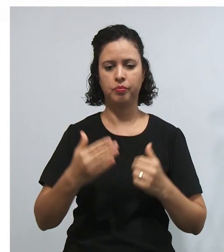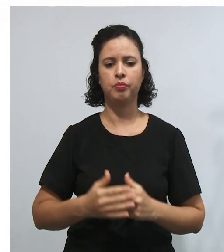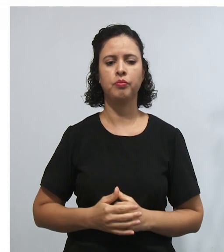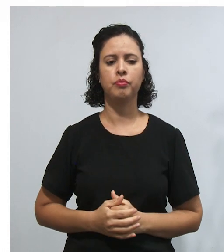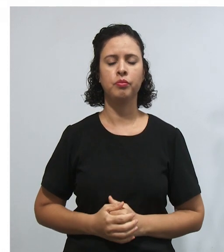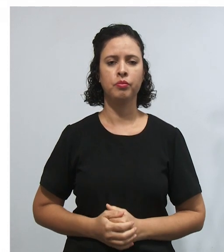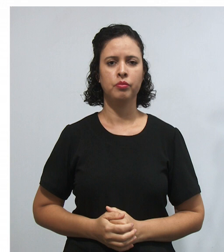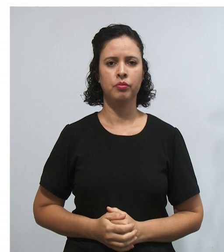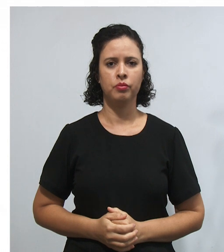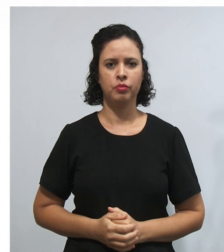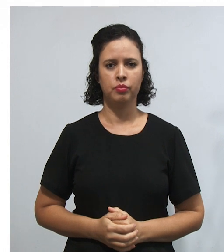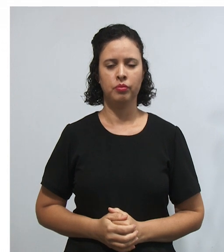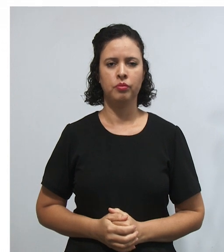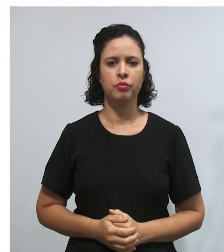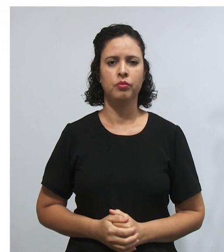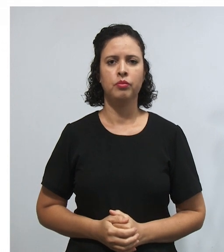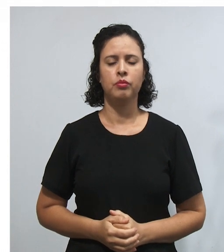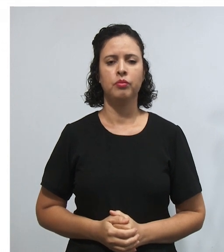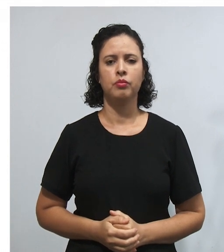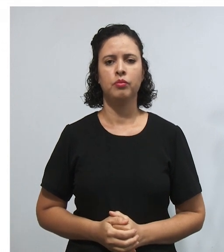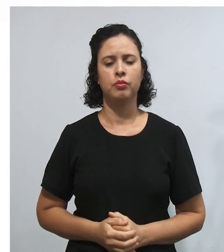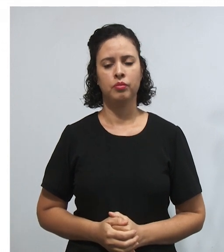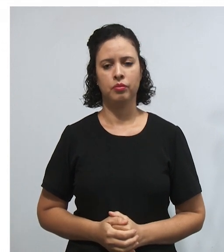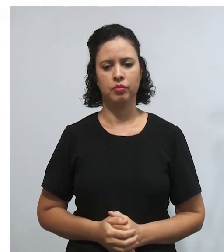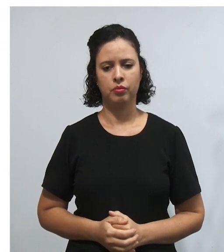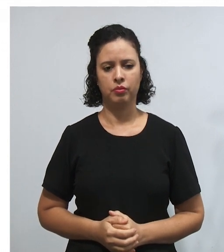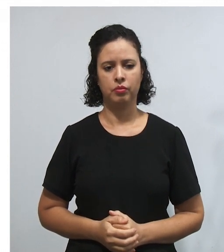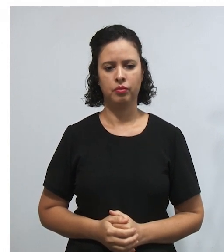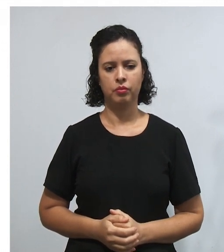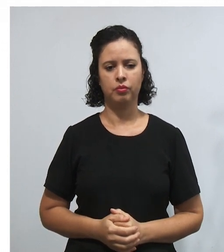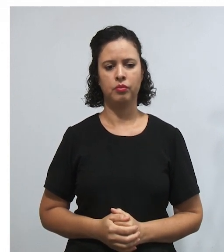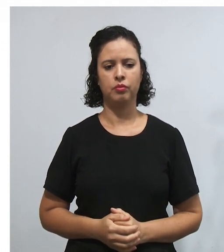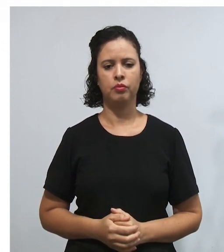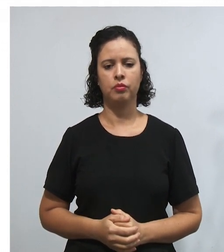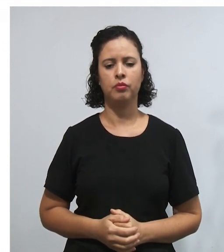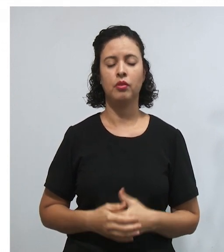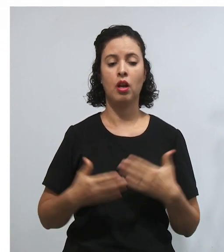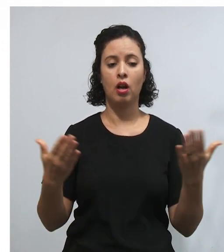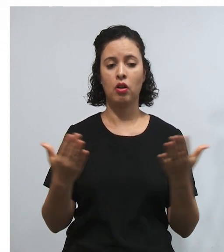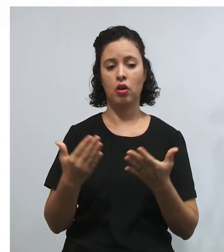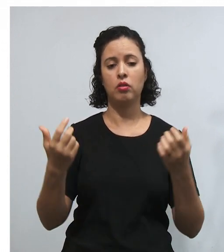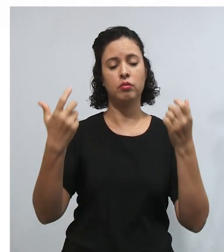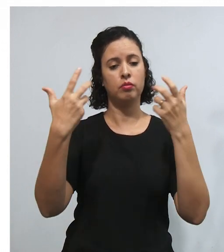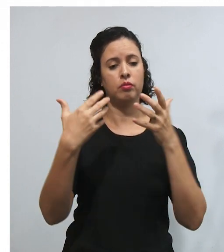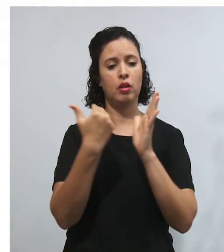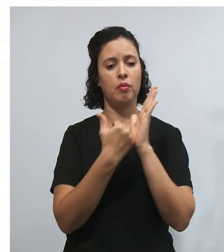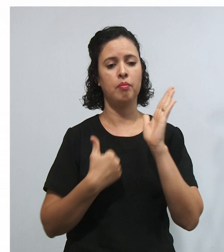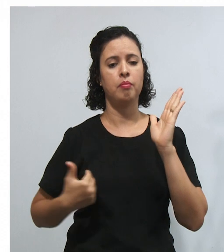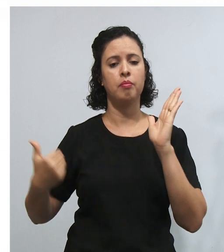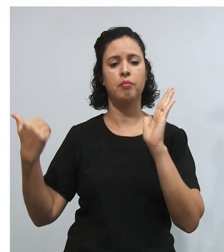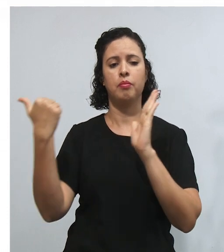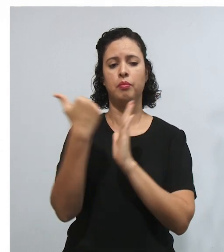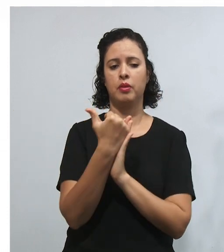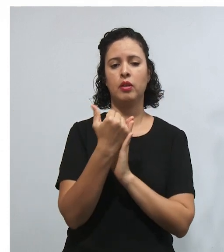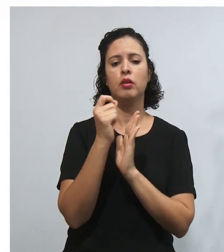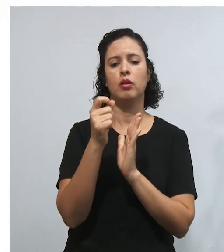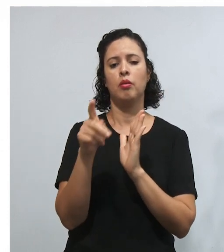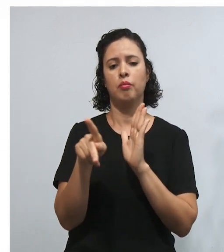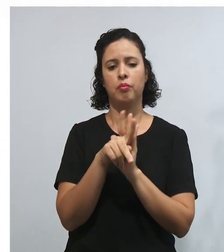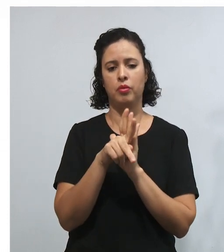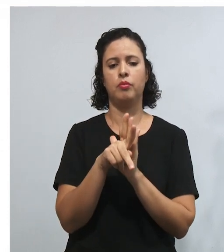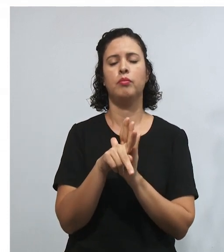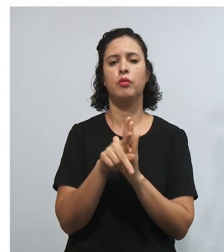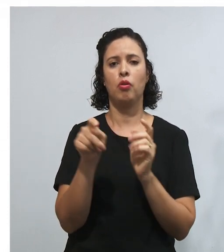Dando continuidade, vamos falar agora sobre a discricionariedade e controle judicial sobre a administração